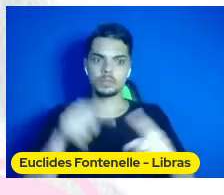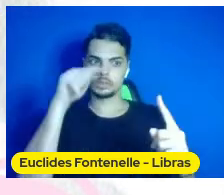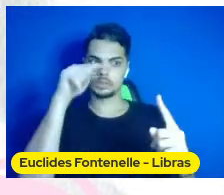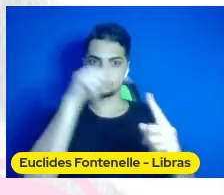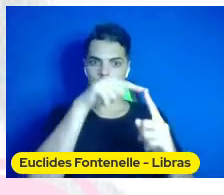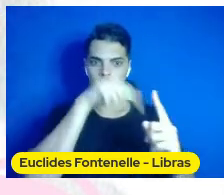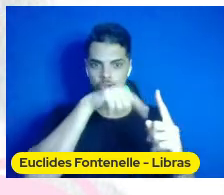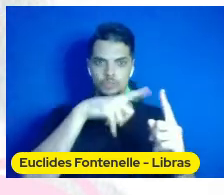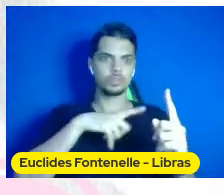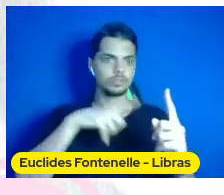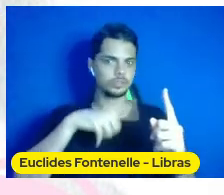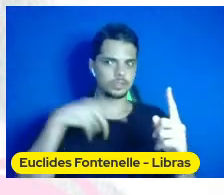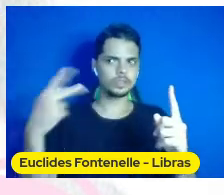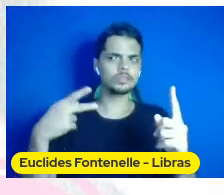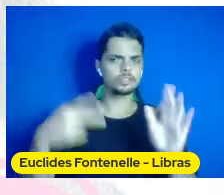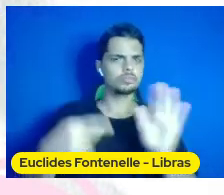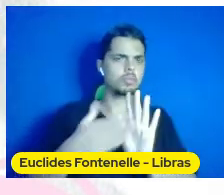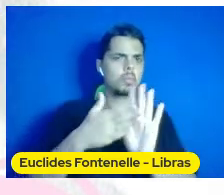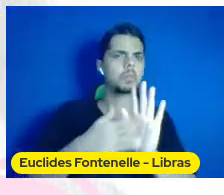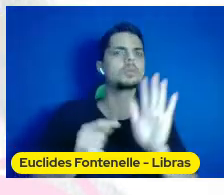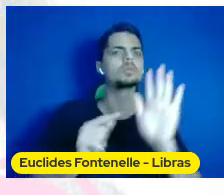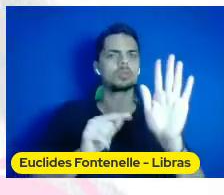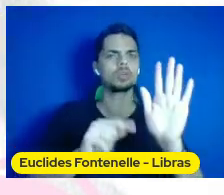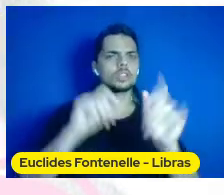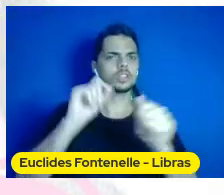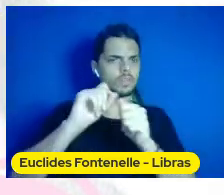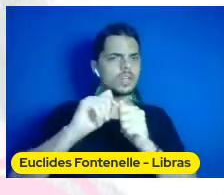fazer uma campanha para arrecadar